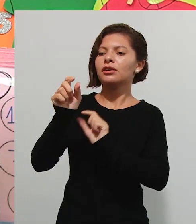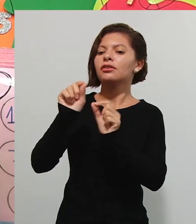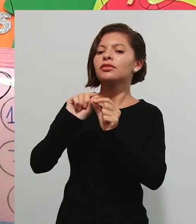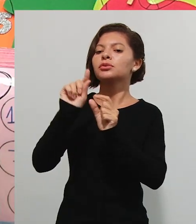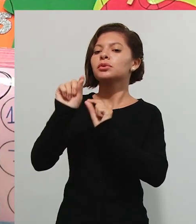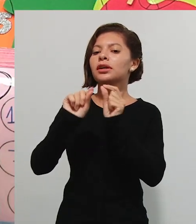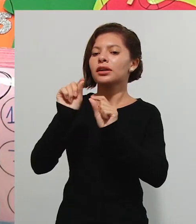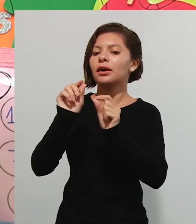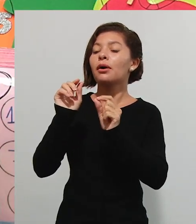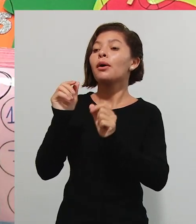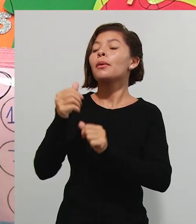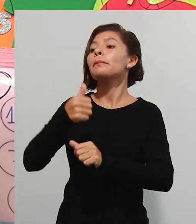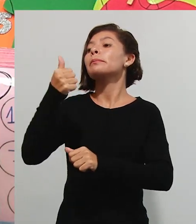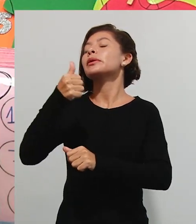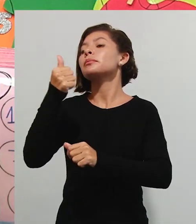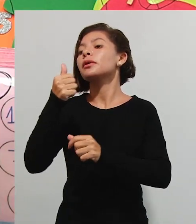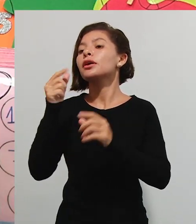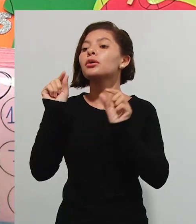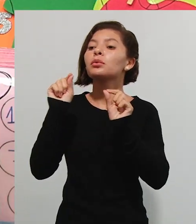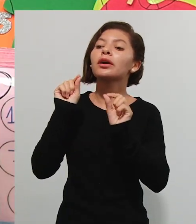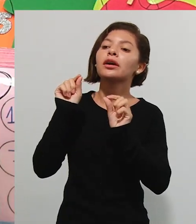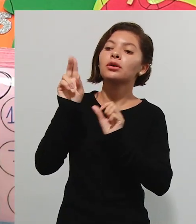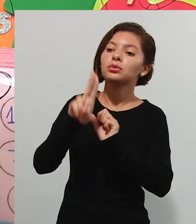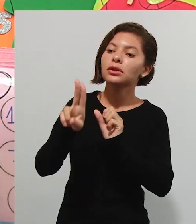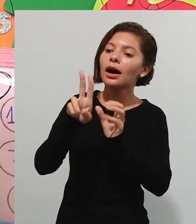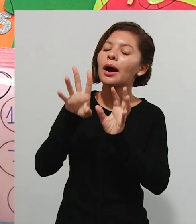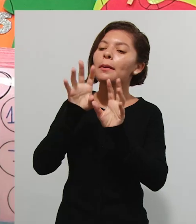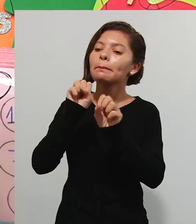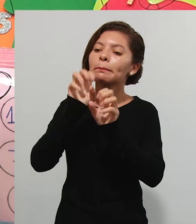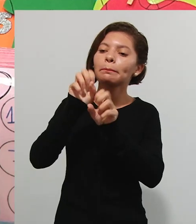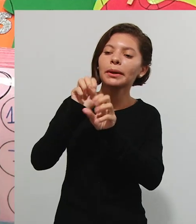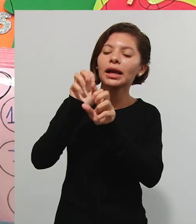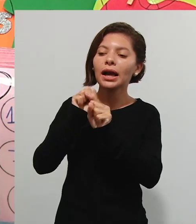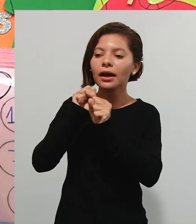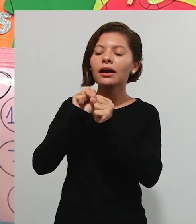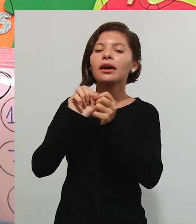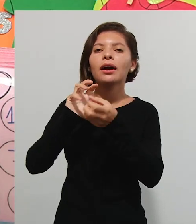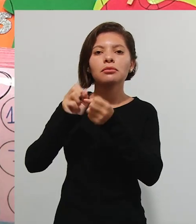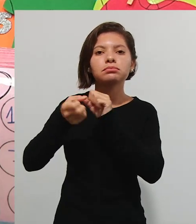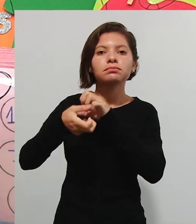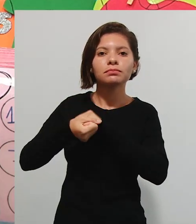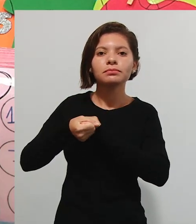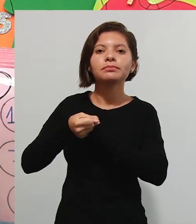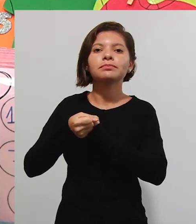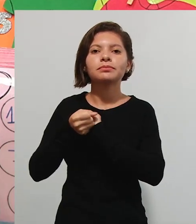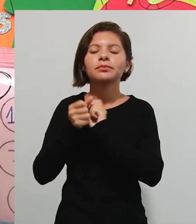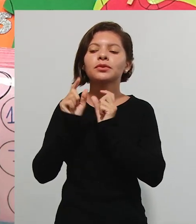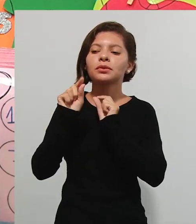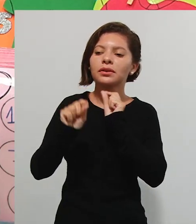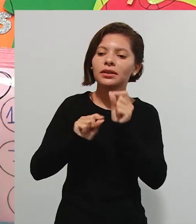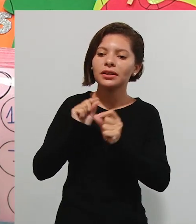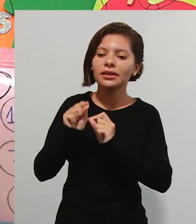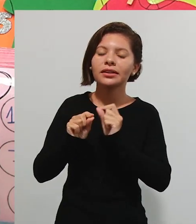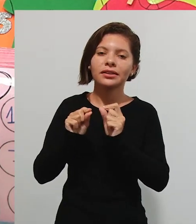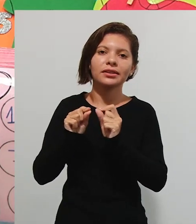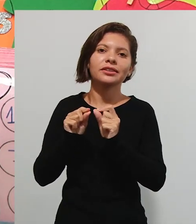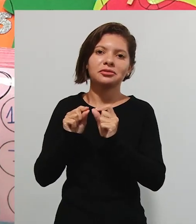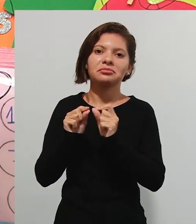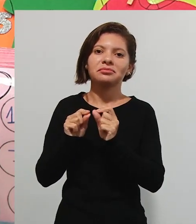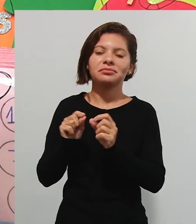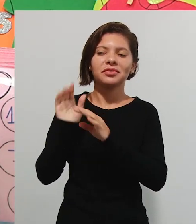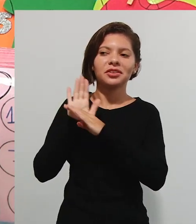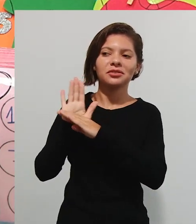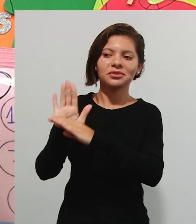modelar, você pode fazer essa primeira etapa, né? Olha, vamos, sim, manipular, sentir. Exatamente, a textura, trabalhar a questão da textura